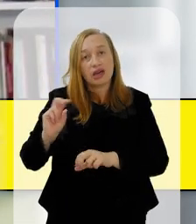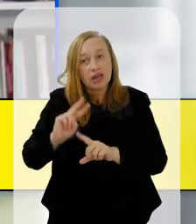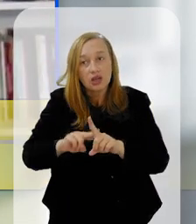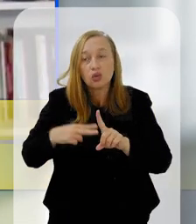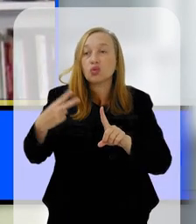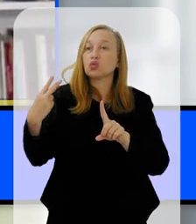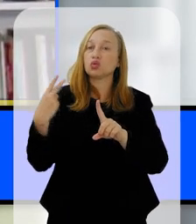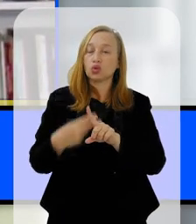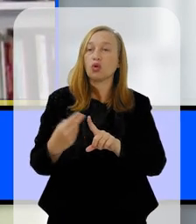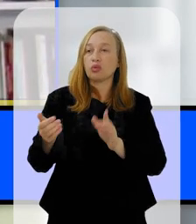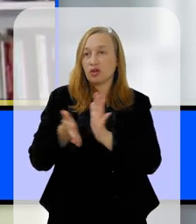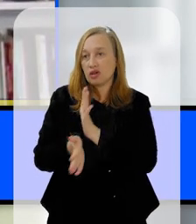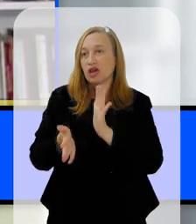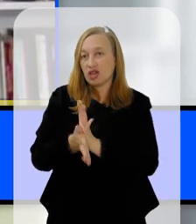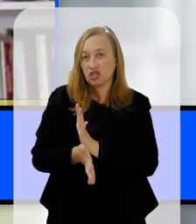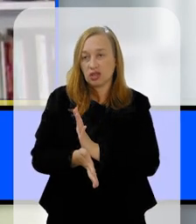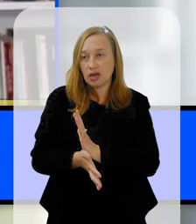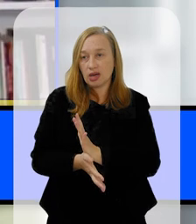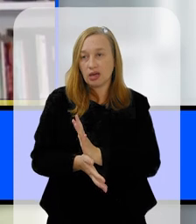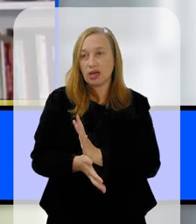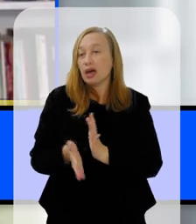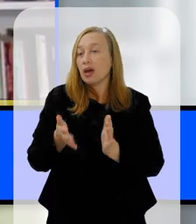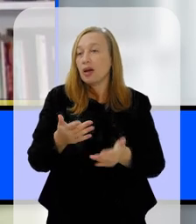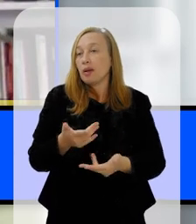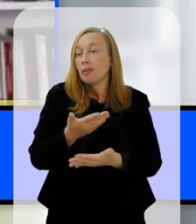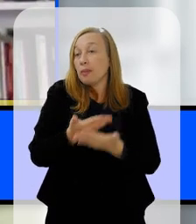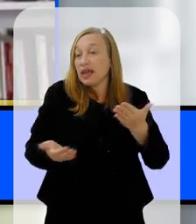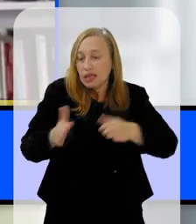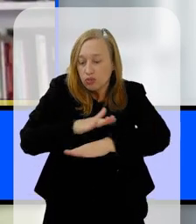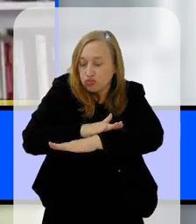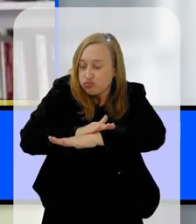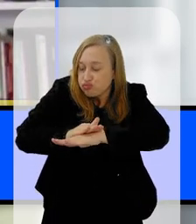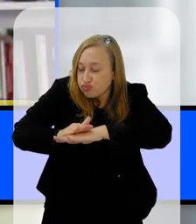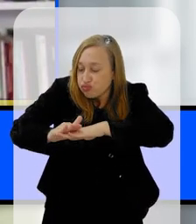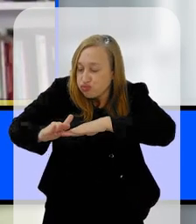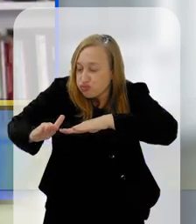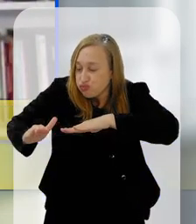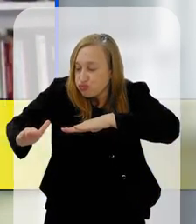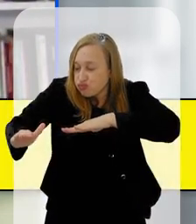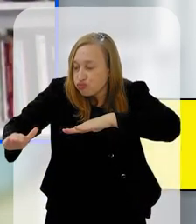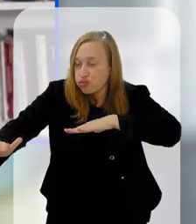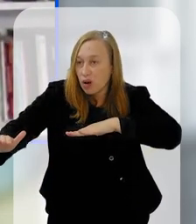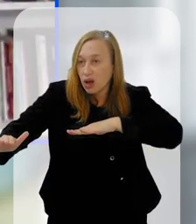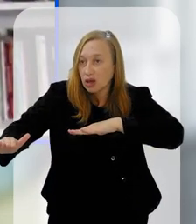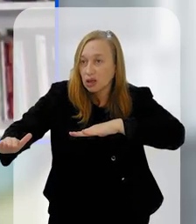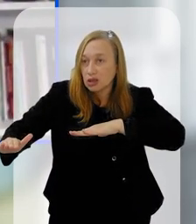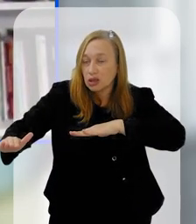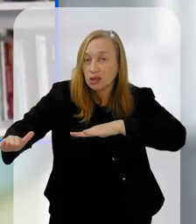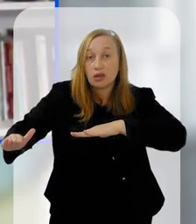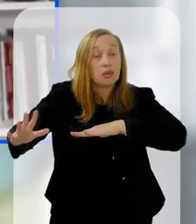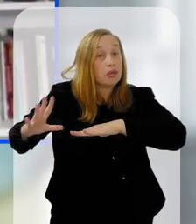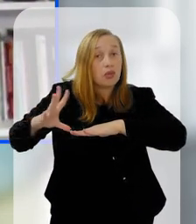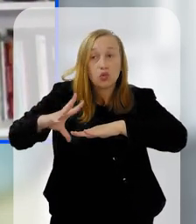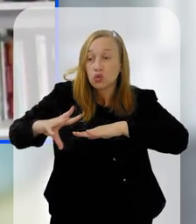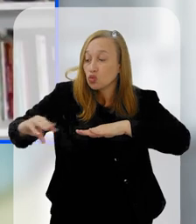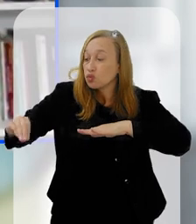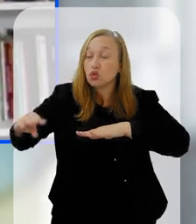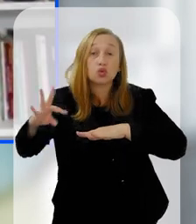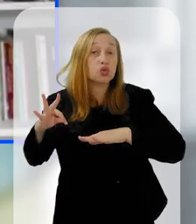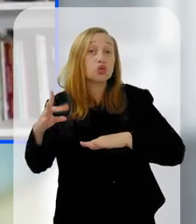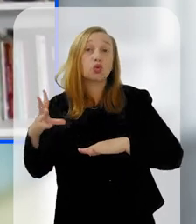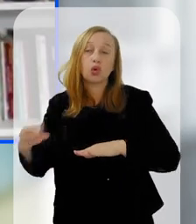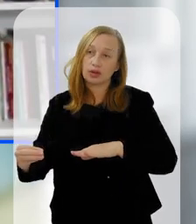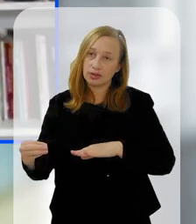custar Ah, sim. 3x. Nós perdemos traçados inteiros de estrada. Ah, não é um pedacinho da estrada, não. A gente